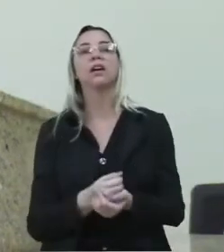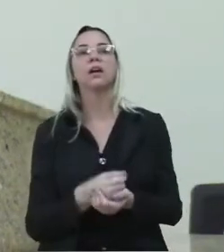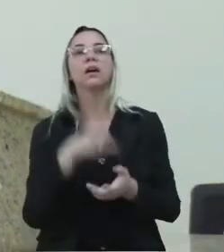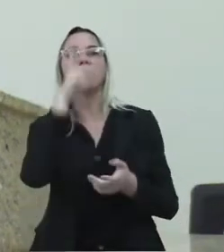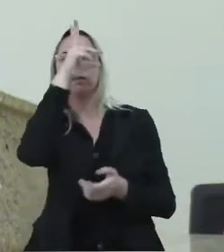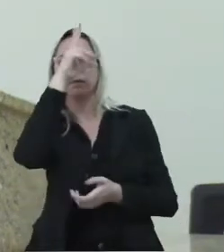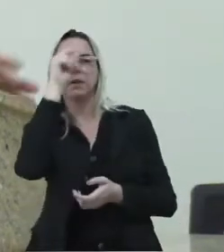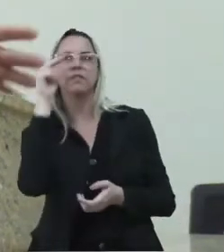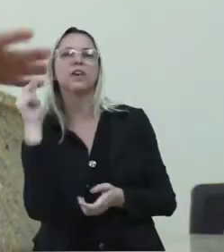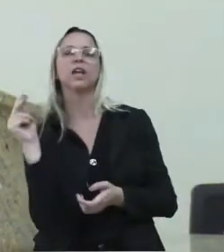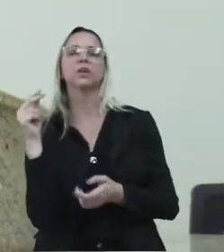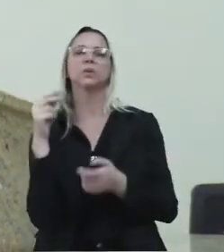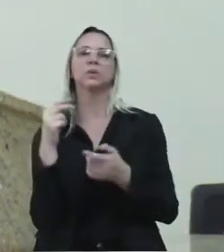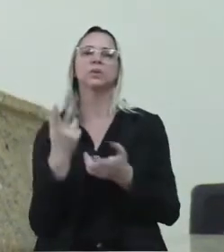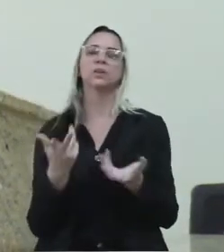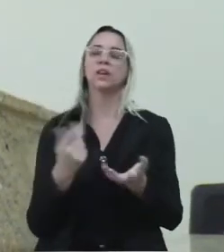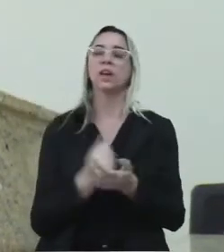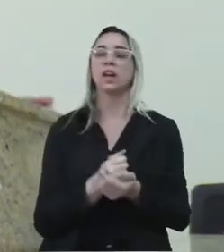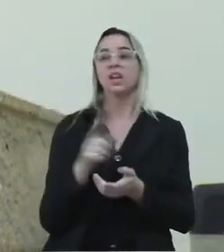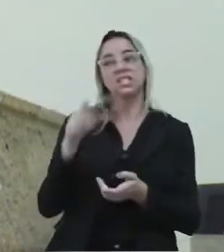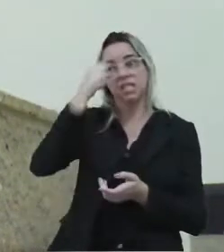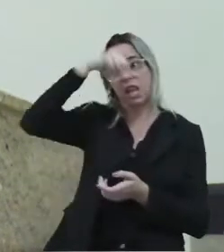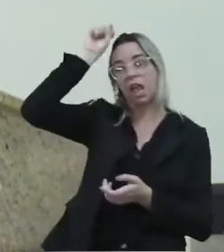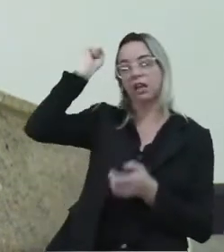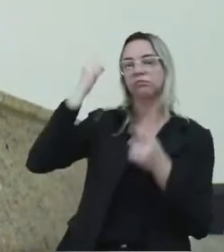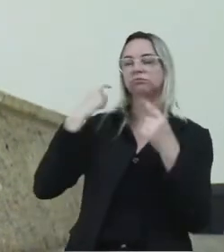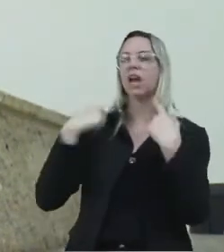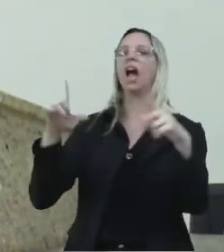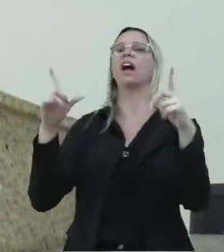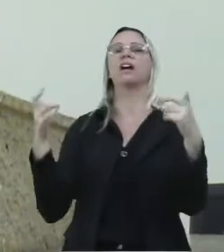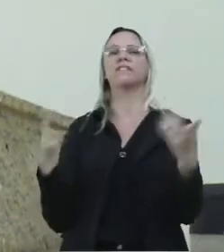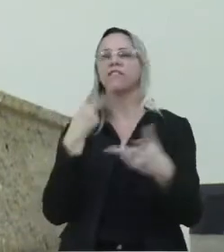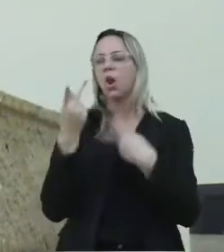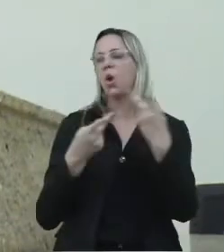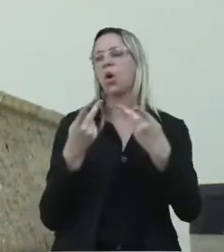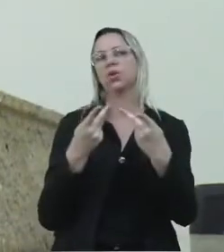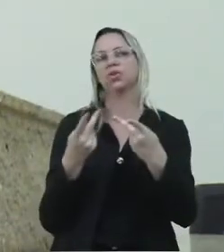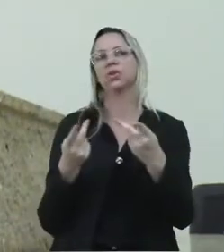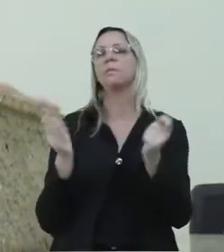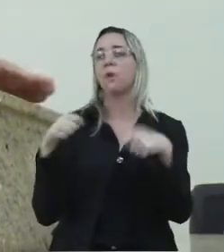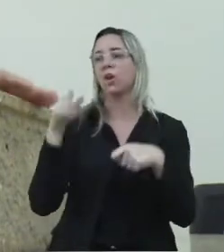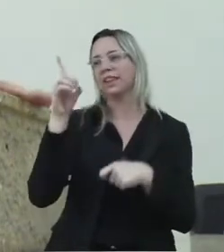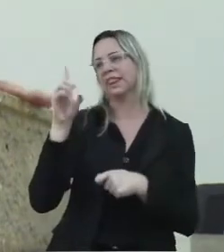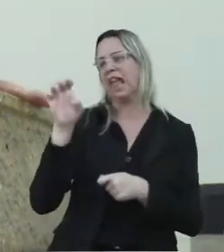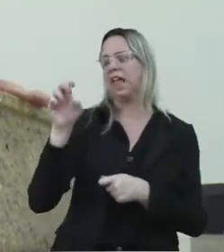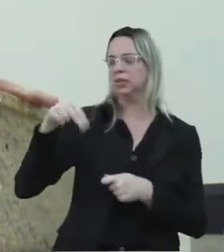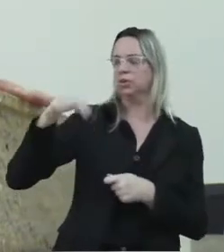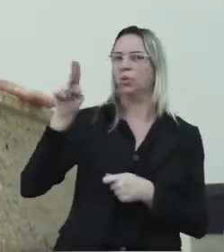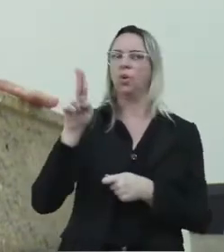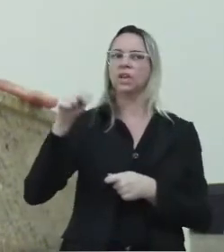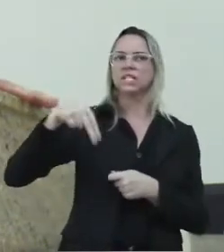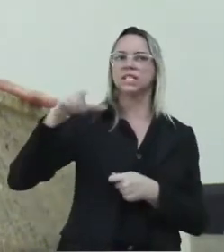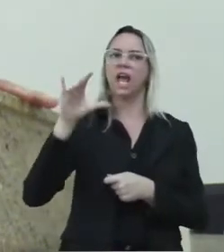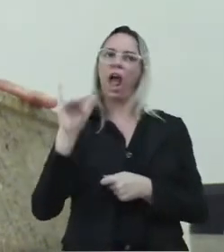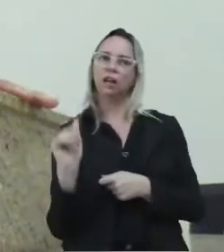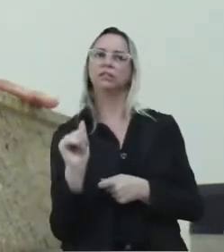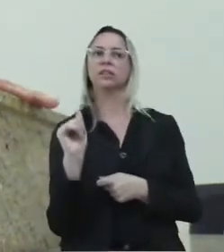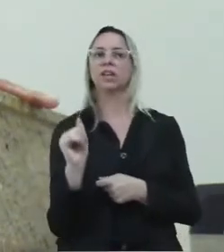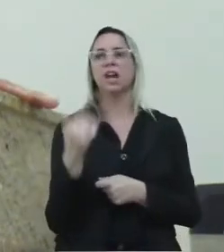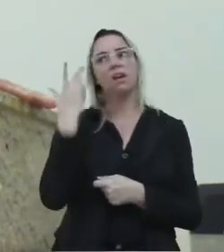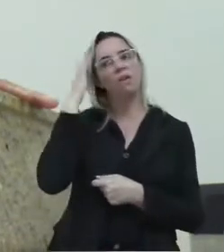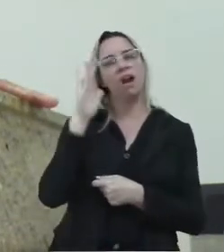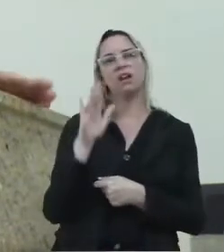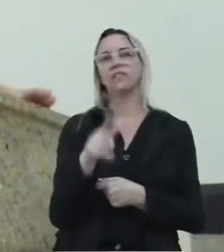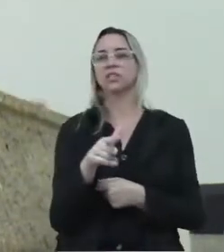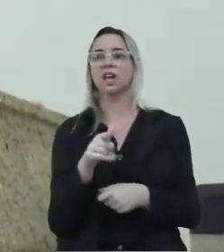suas denúncias, e qualquer uma denúncia que o vereador acha por bem denunciar. Mas eu acho que a Vossa Excelência devia esperar,